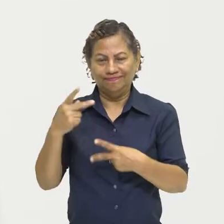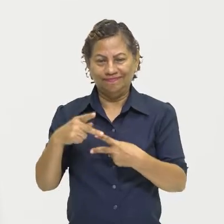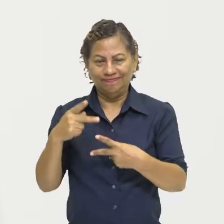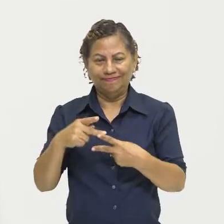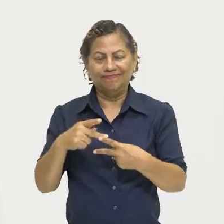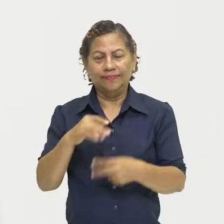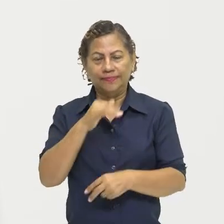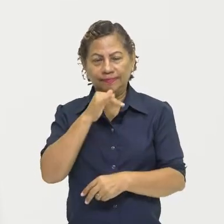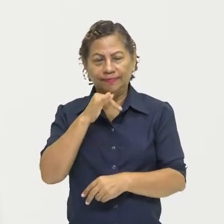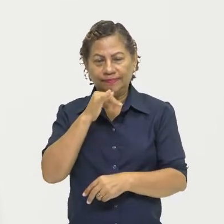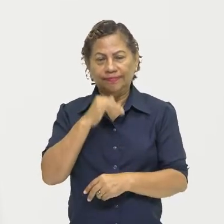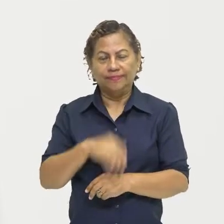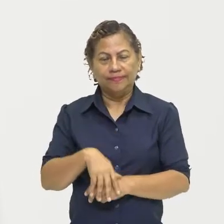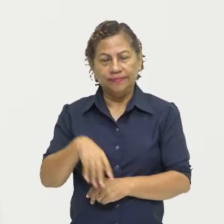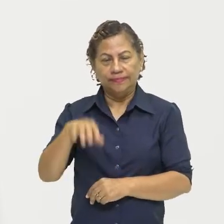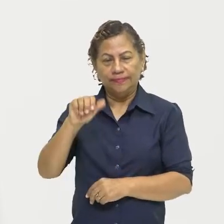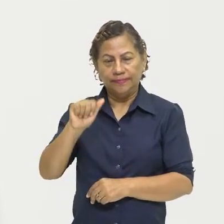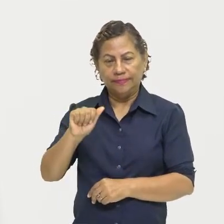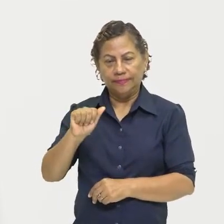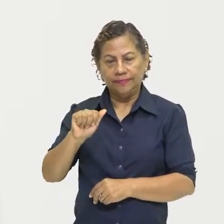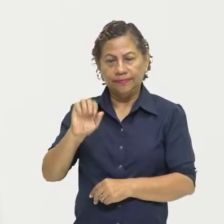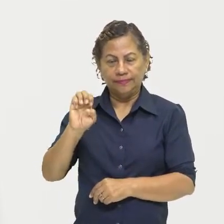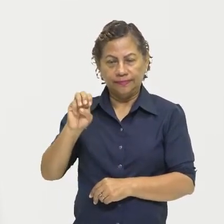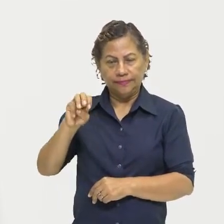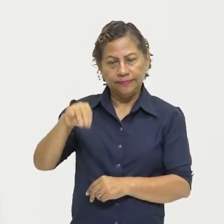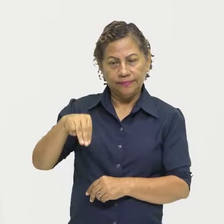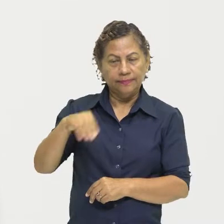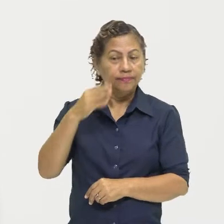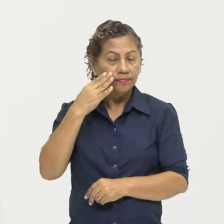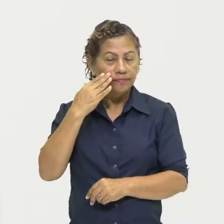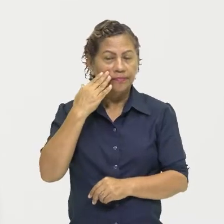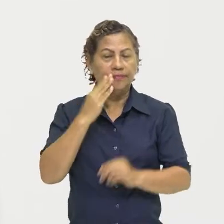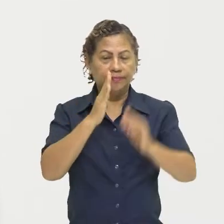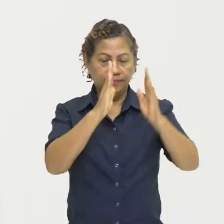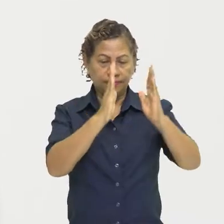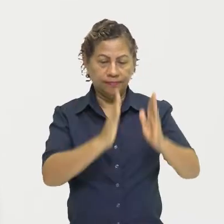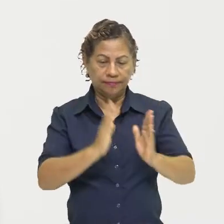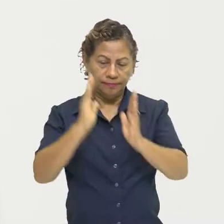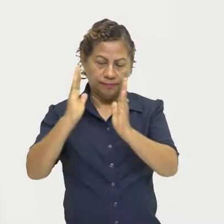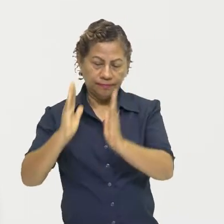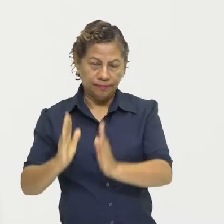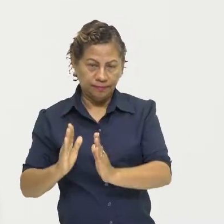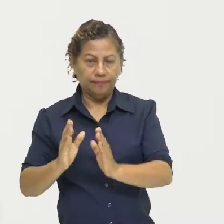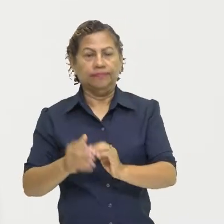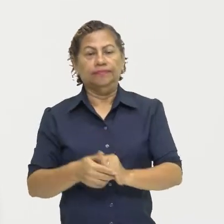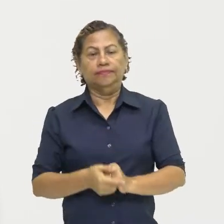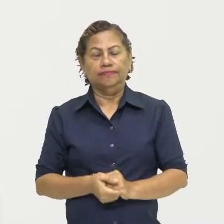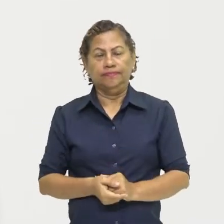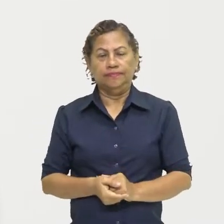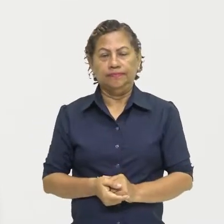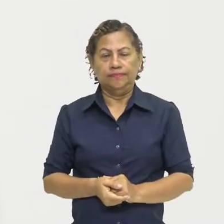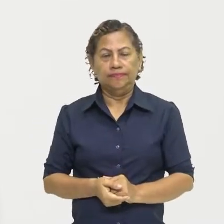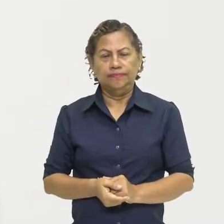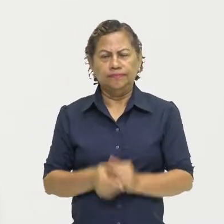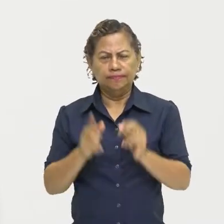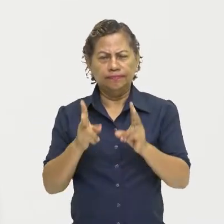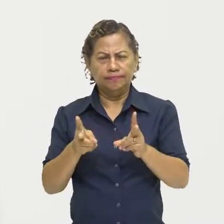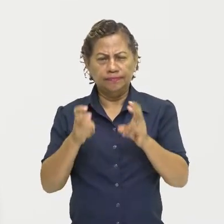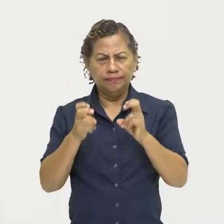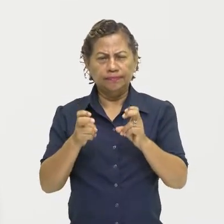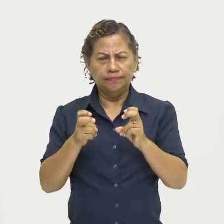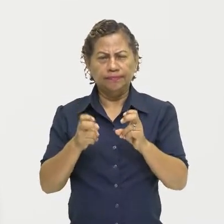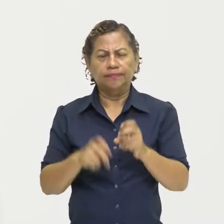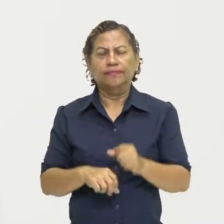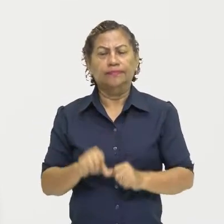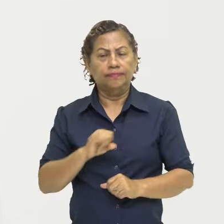em, por, né? Então a gente conhecendo esse verbo, sendo ele transitivo indireto, quando a